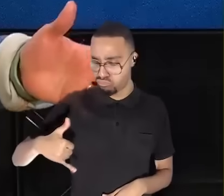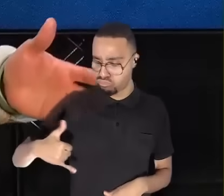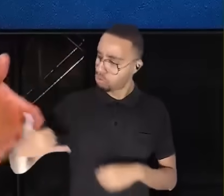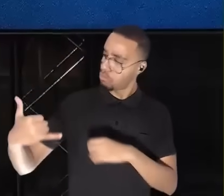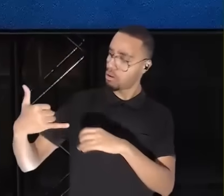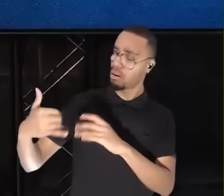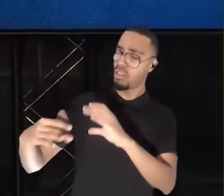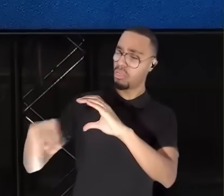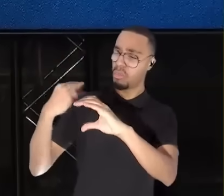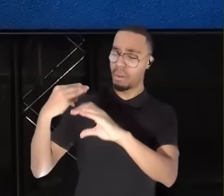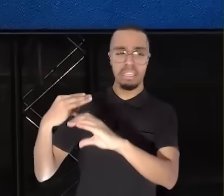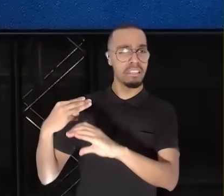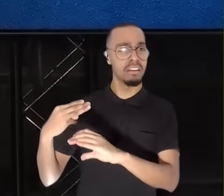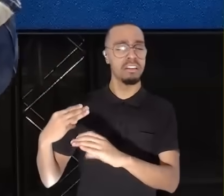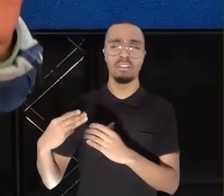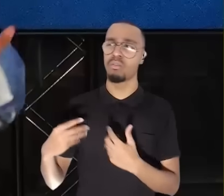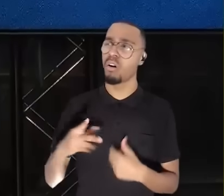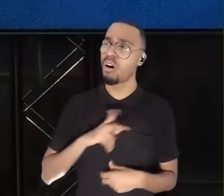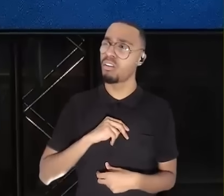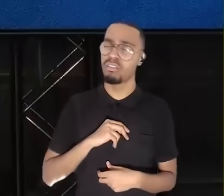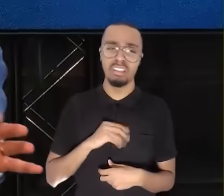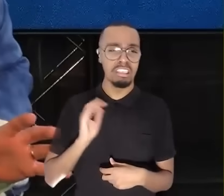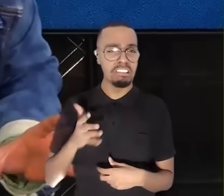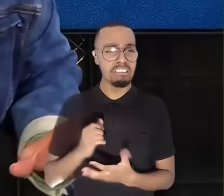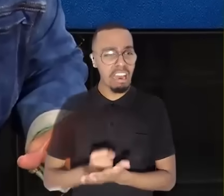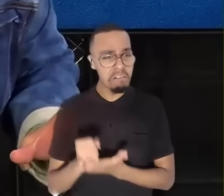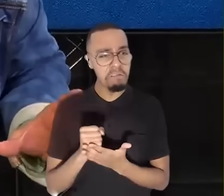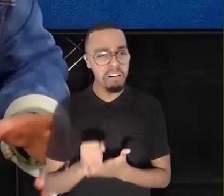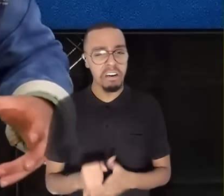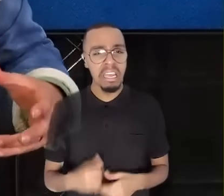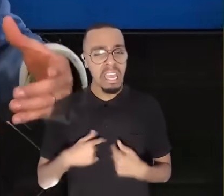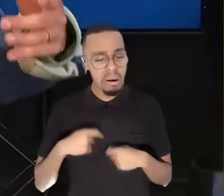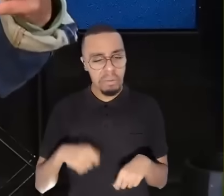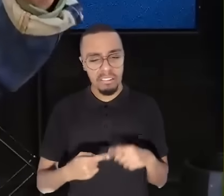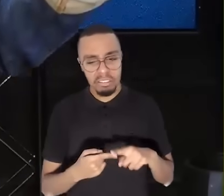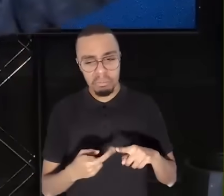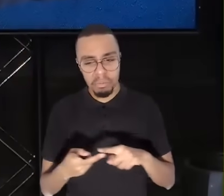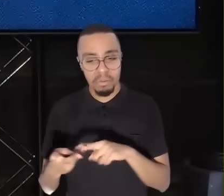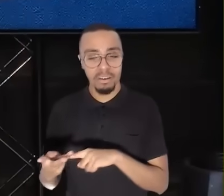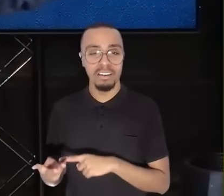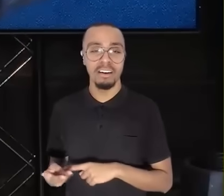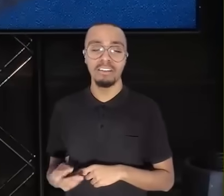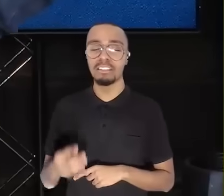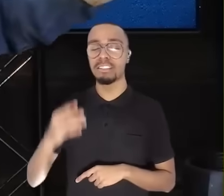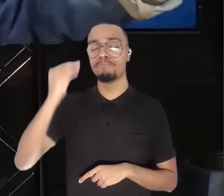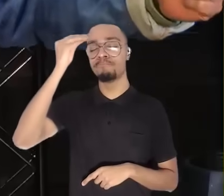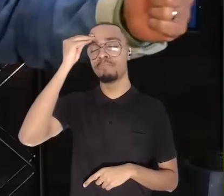Como assim? Vem aqui. Quando você entender que tudo já está feito, você só precisa